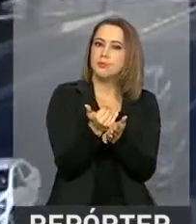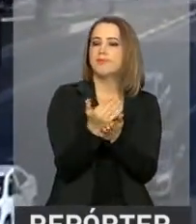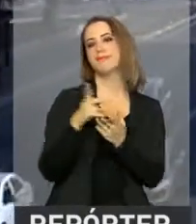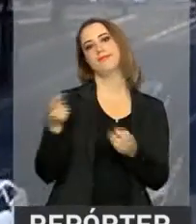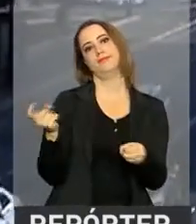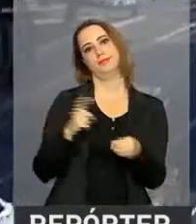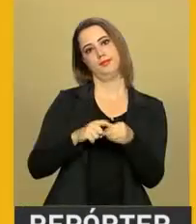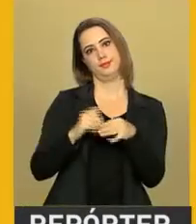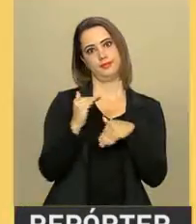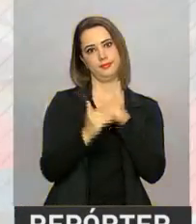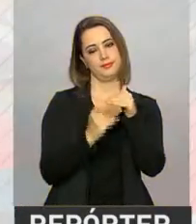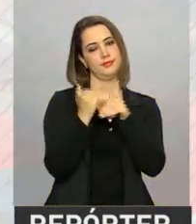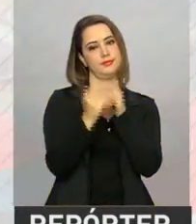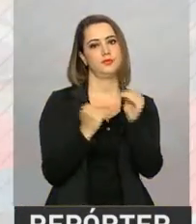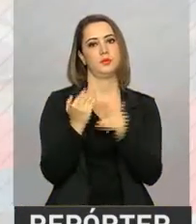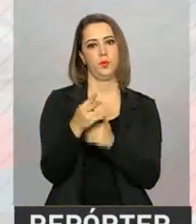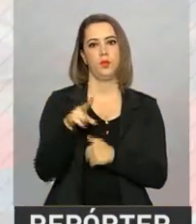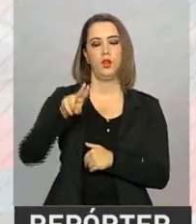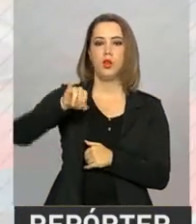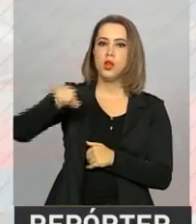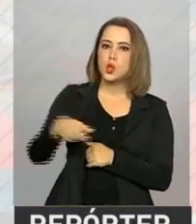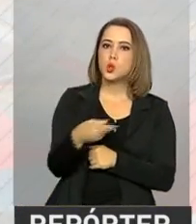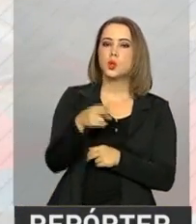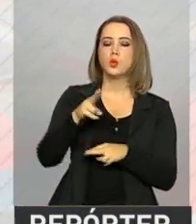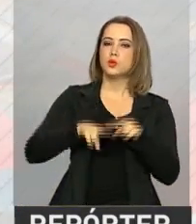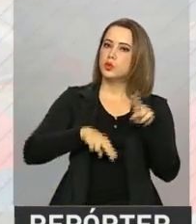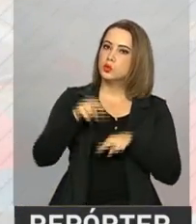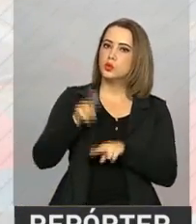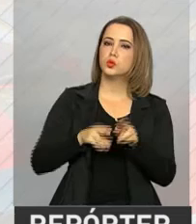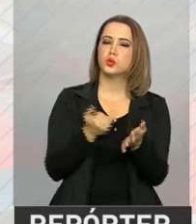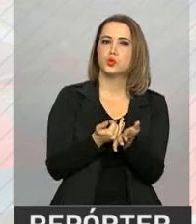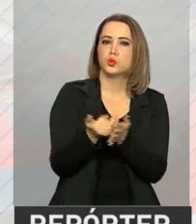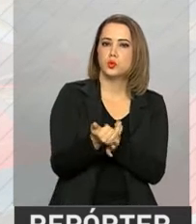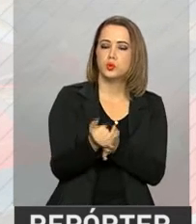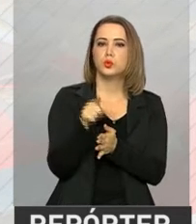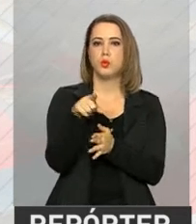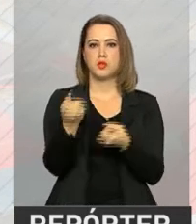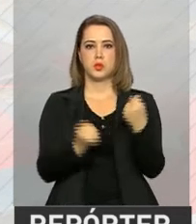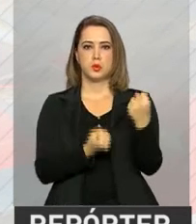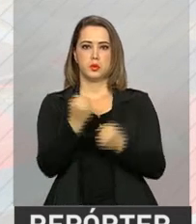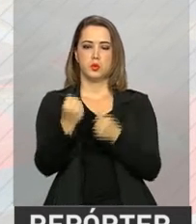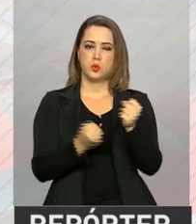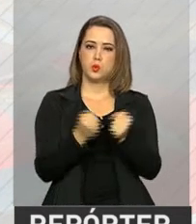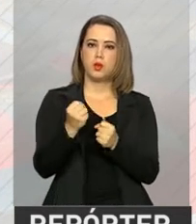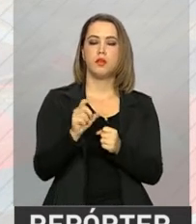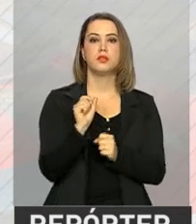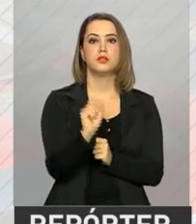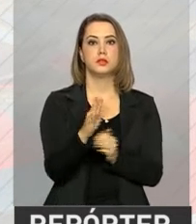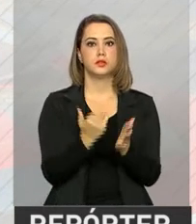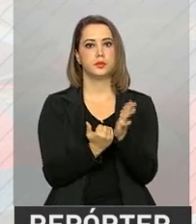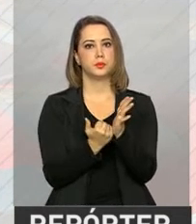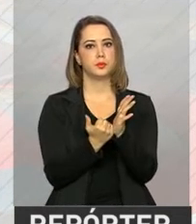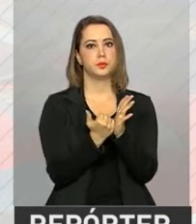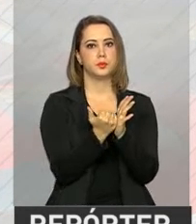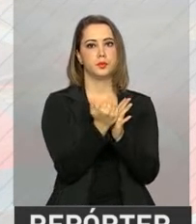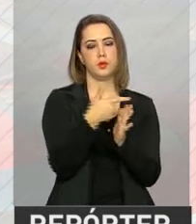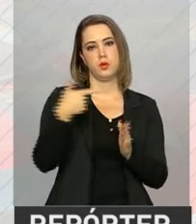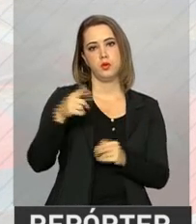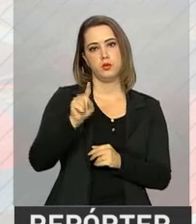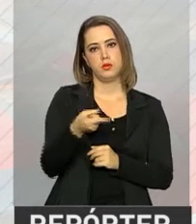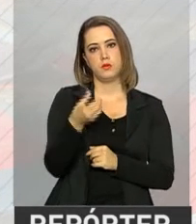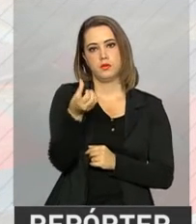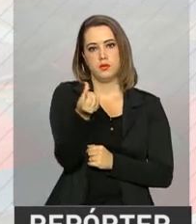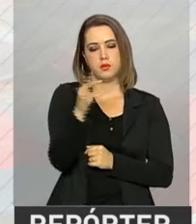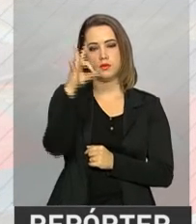recuperação em junho a venda de carros de passeio e automóveis comerciais leves teve alta de 2,6